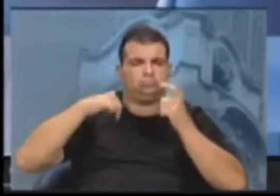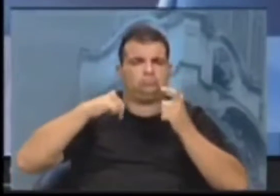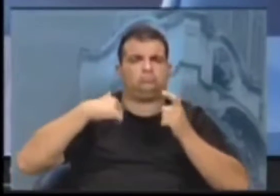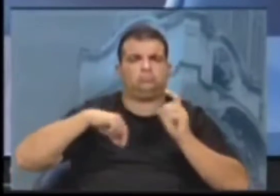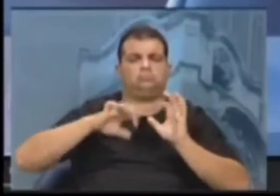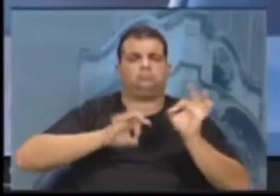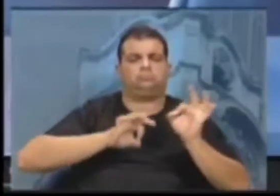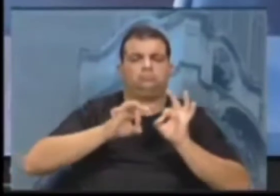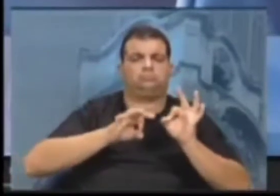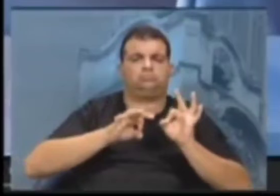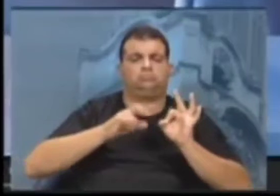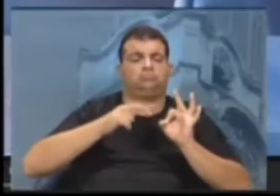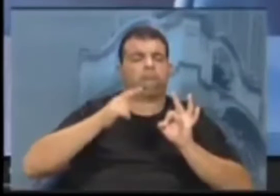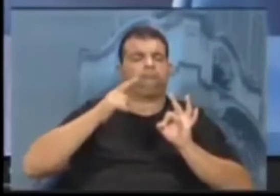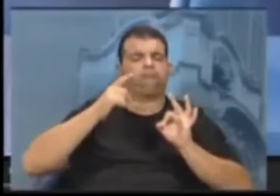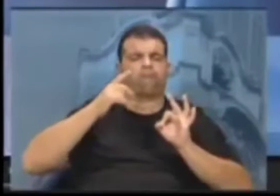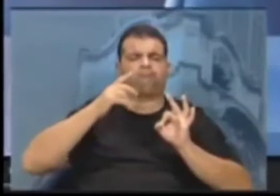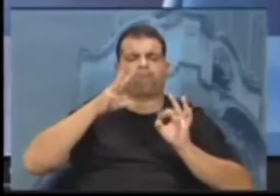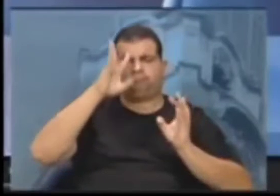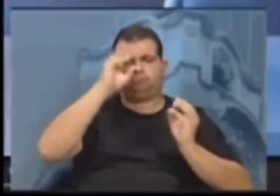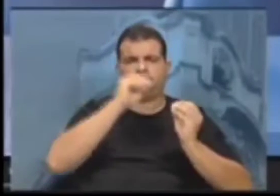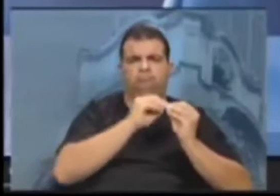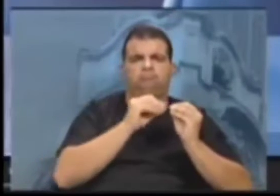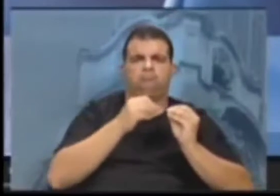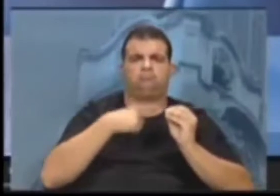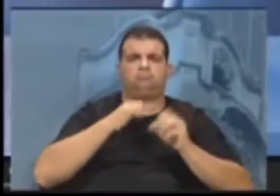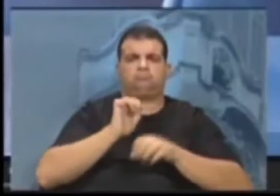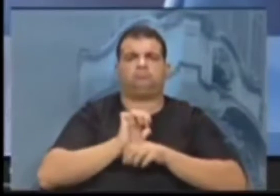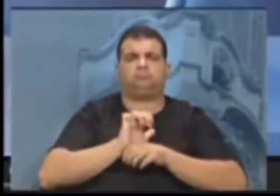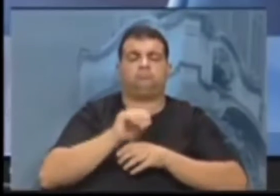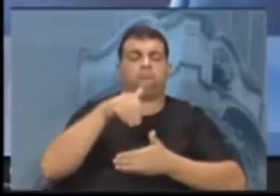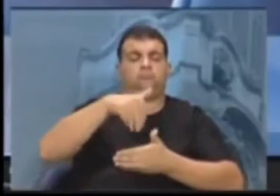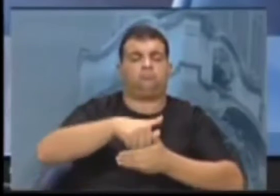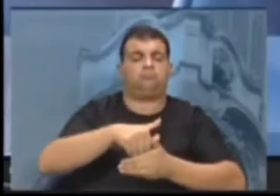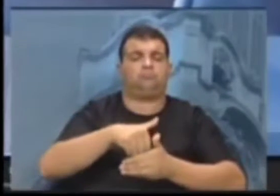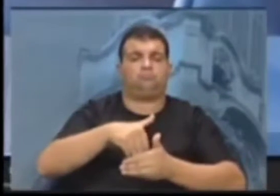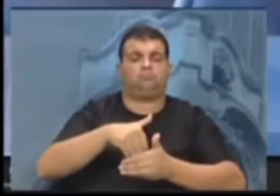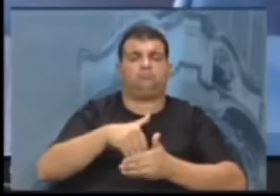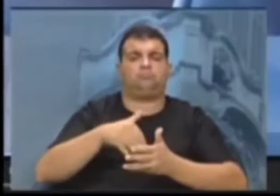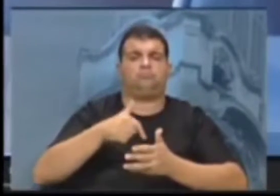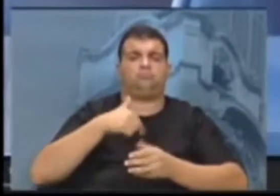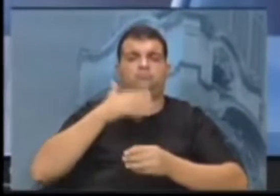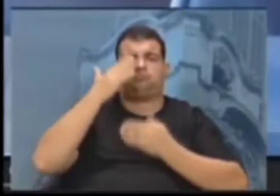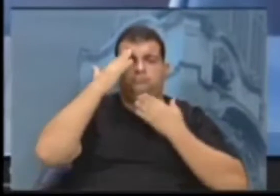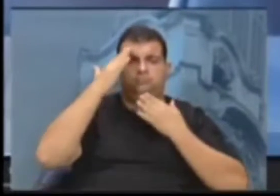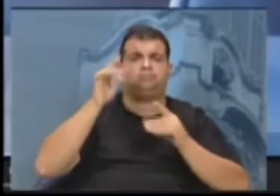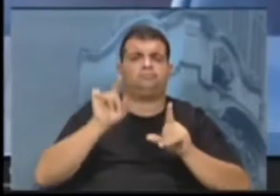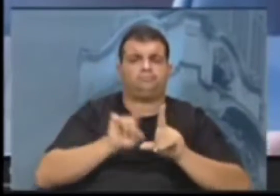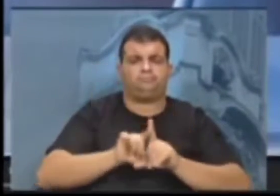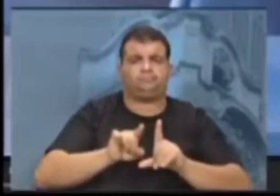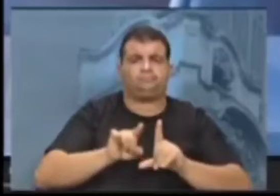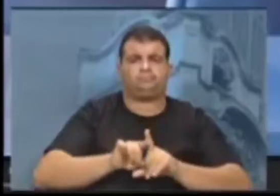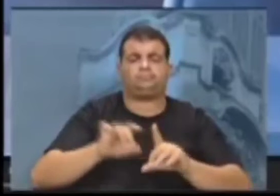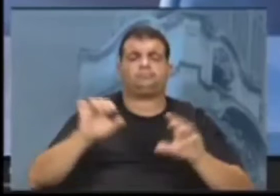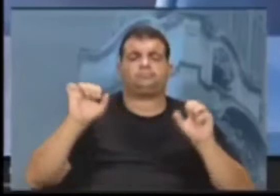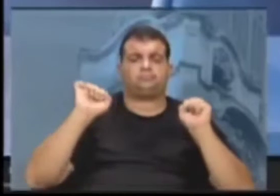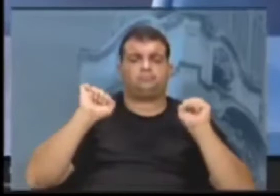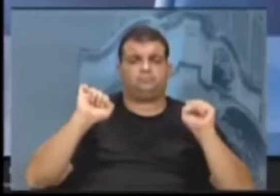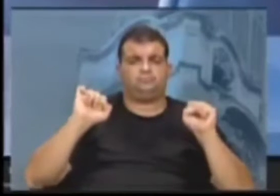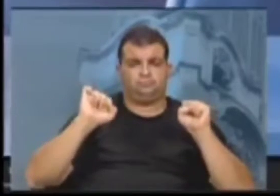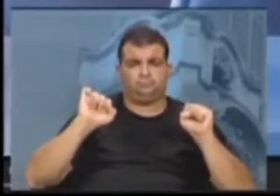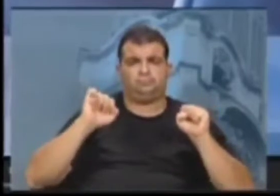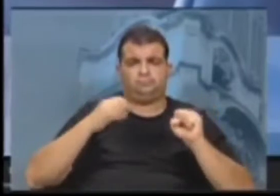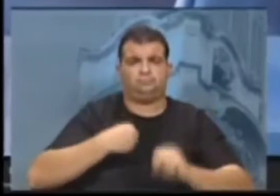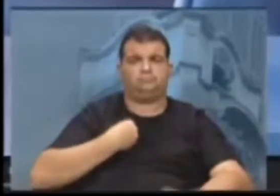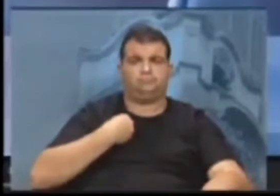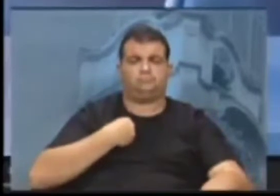nosso projeto. Eu espero que ele seja aprovado na votação e eu agradeço a possibilidade de